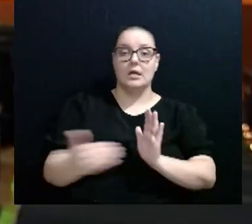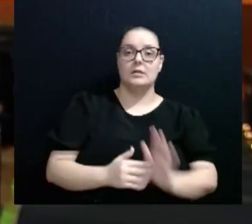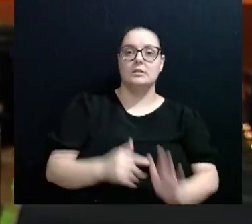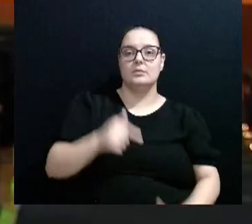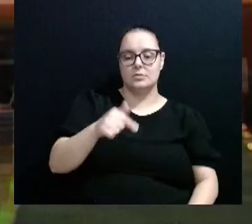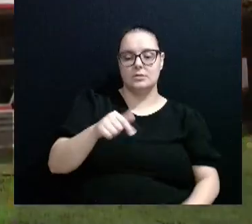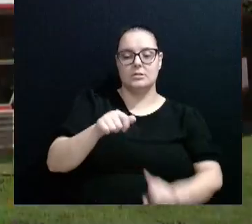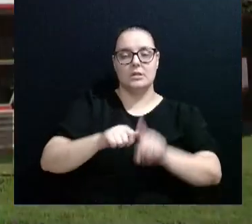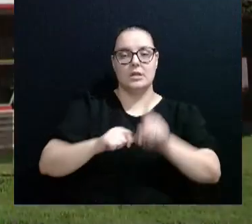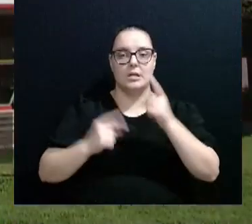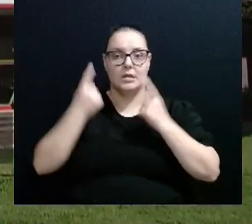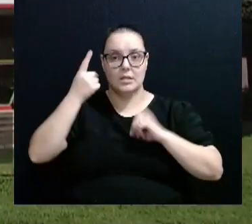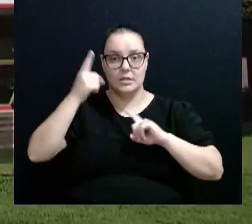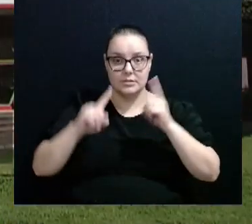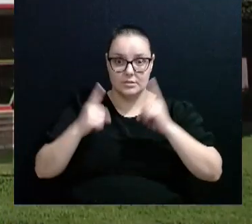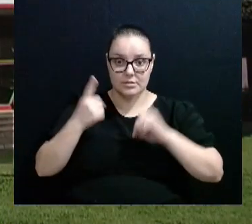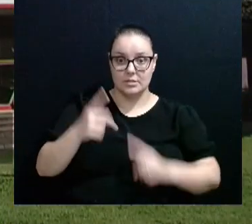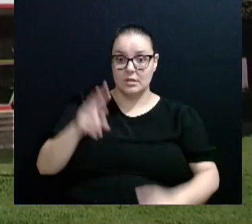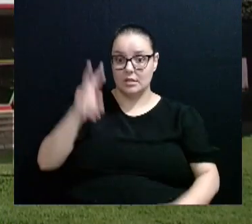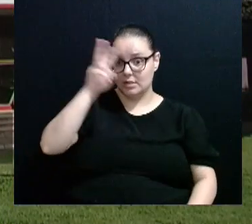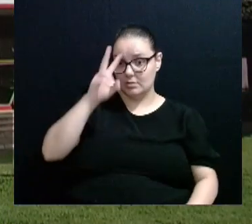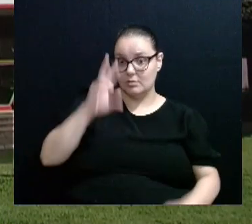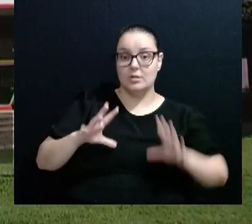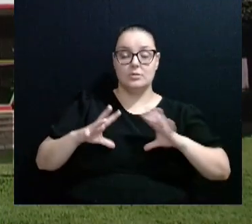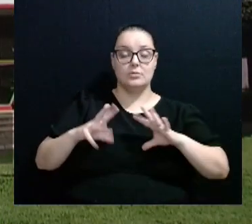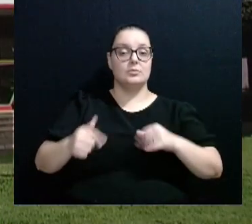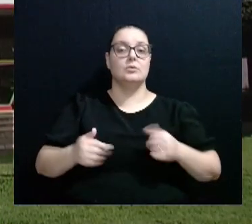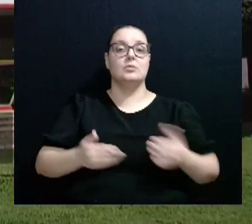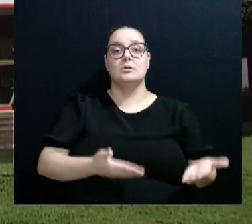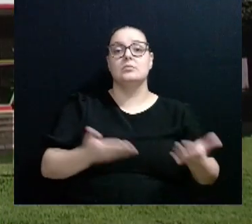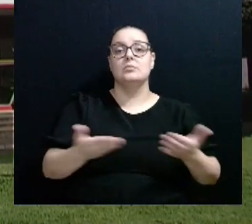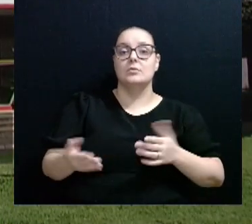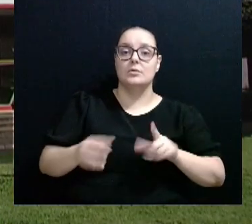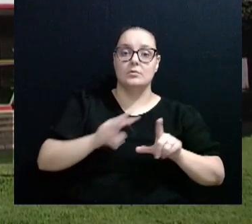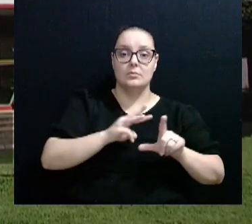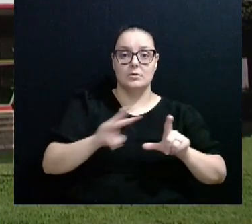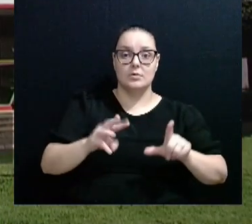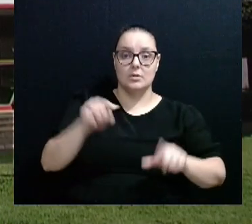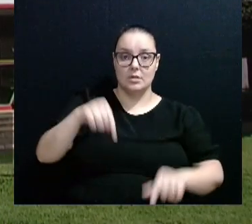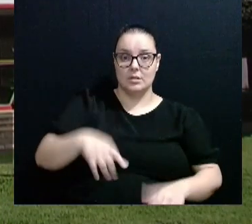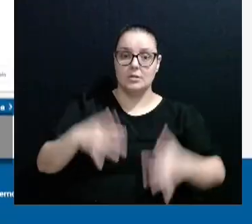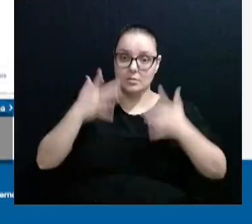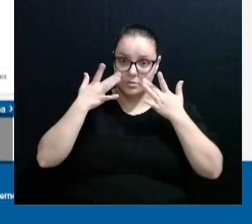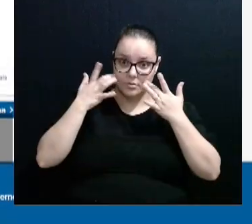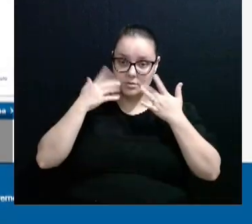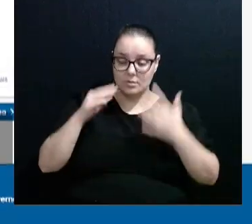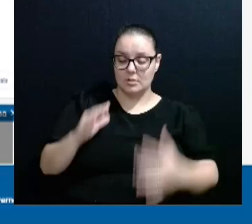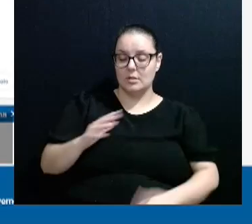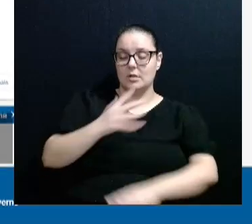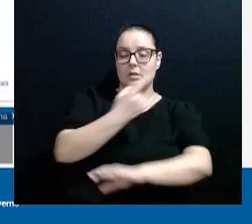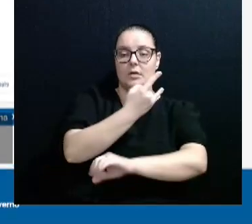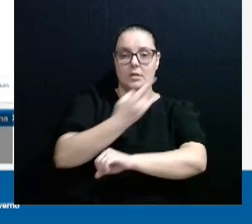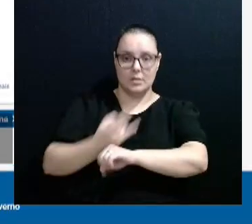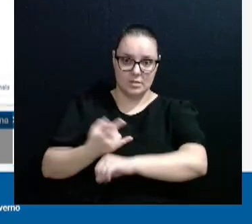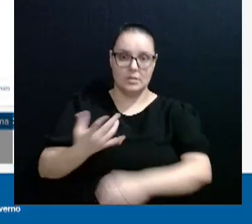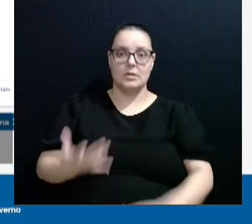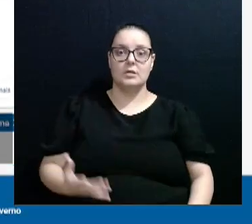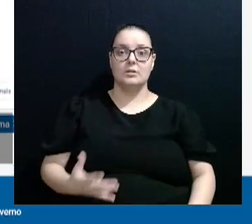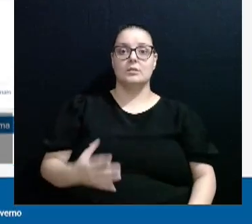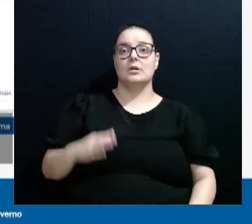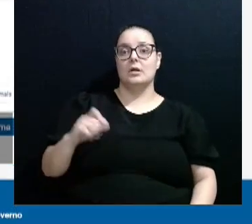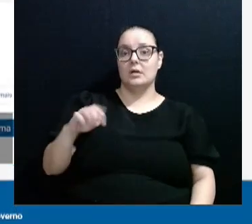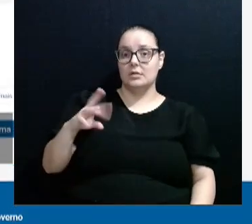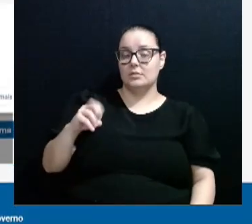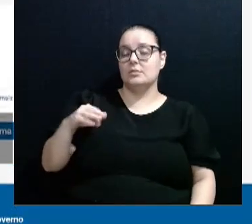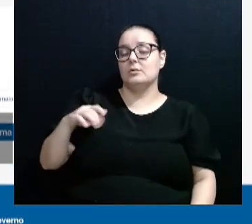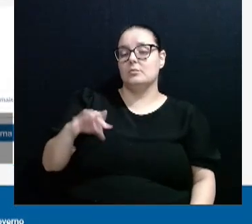fevereiro. Lembrando que todos os espetáculos vão ser aqui no próprio Teatro Castro Mendes e as informações atualizadas sobre datas,